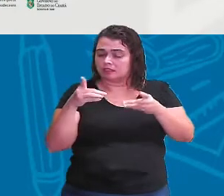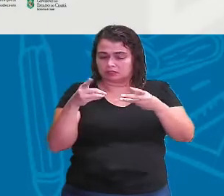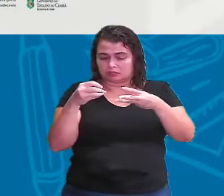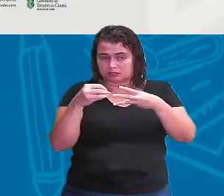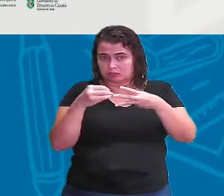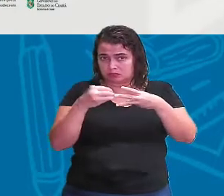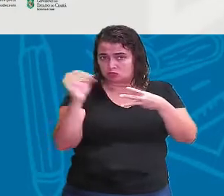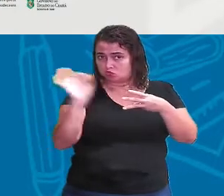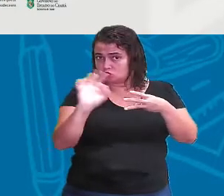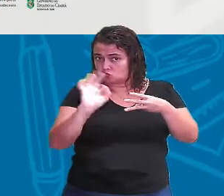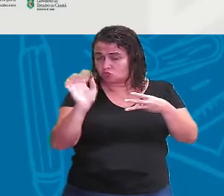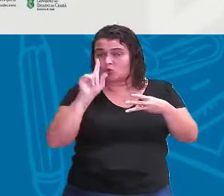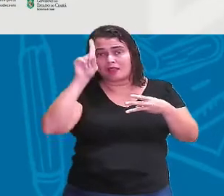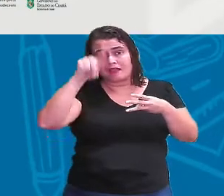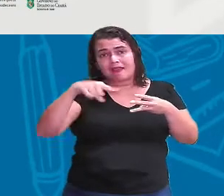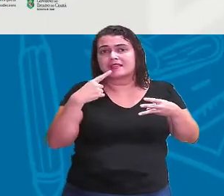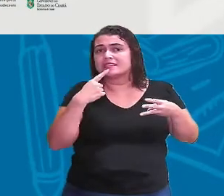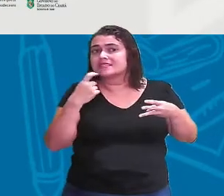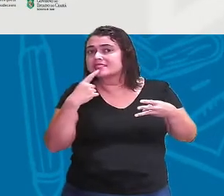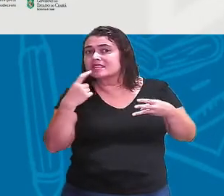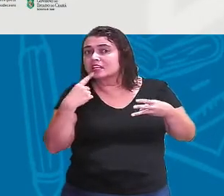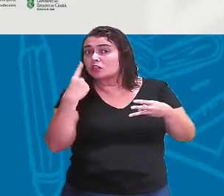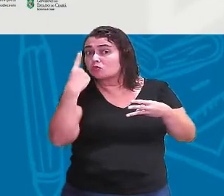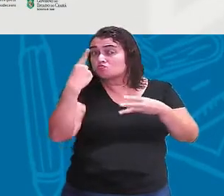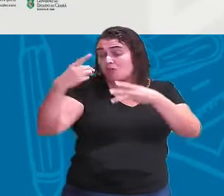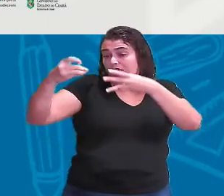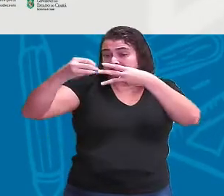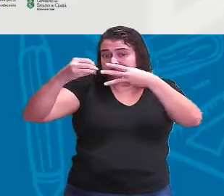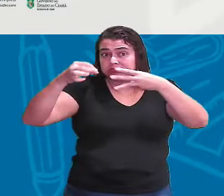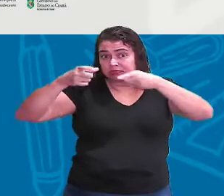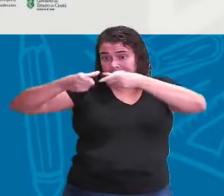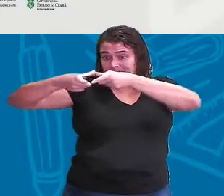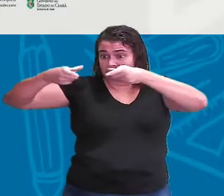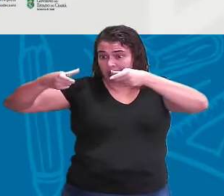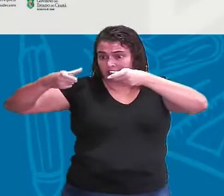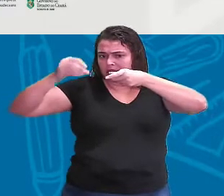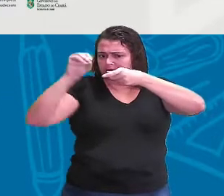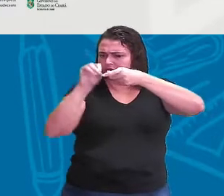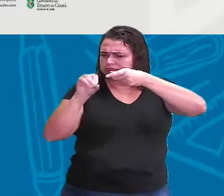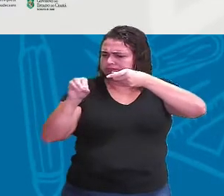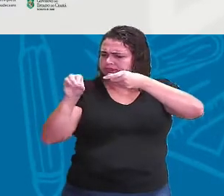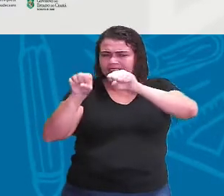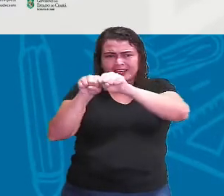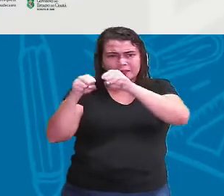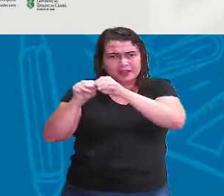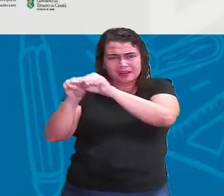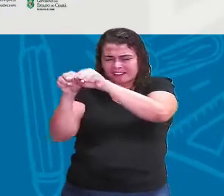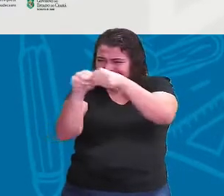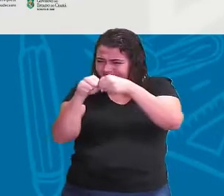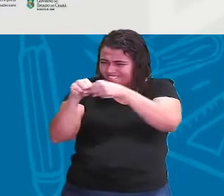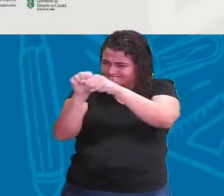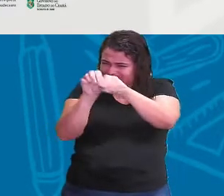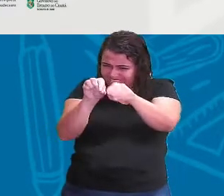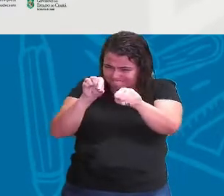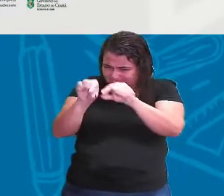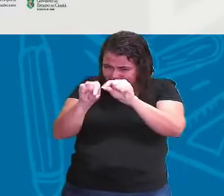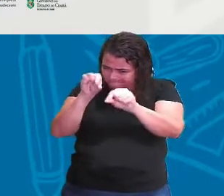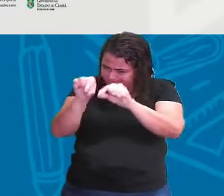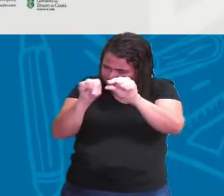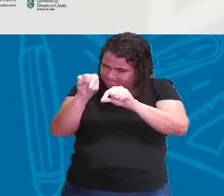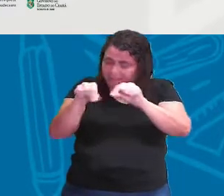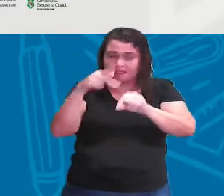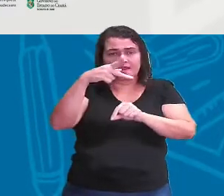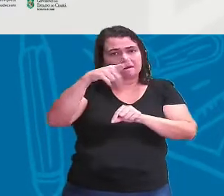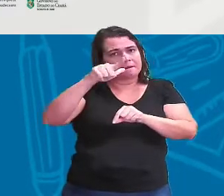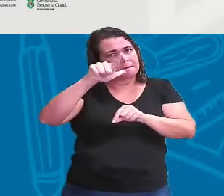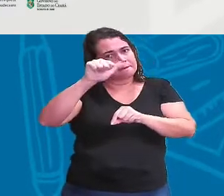nesse erro. Elas são fragmentos de uma célula gigante. As plaquetas, elas têm uma função muito nobre. Ela está ligada à cascata química da